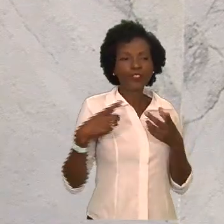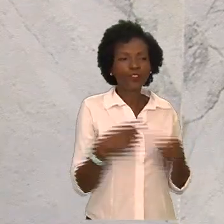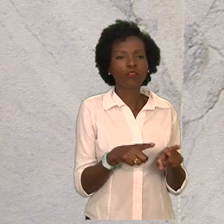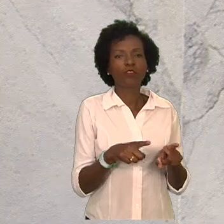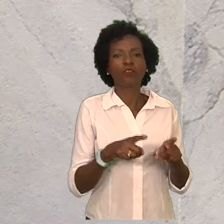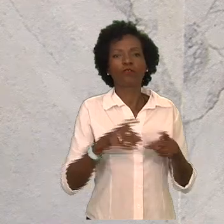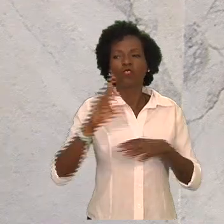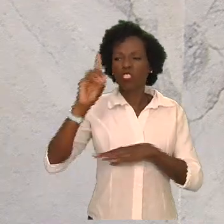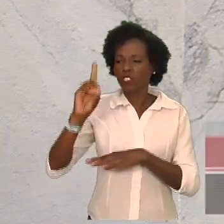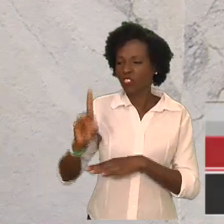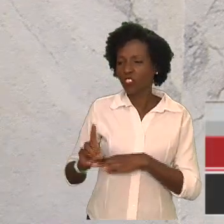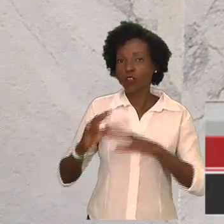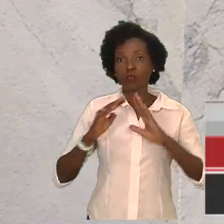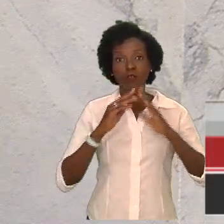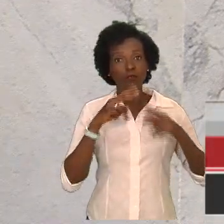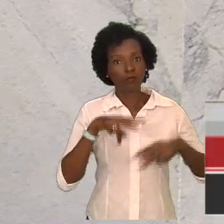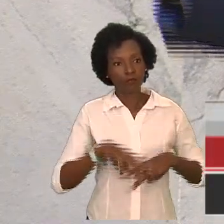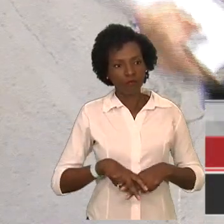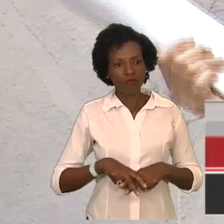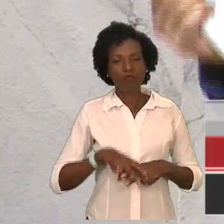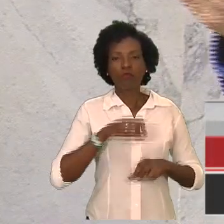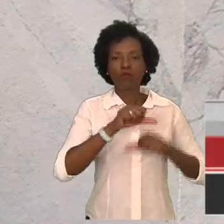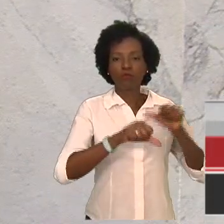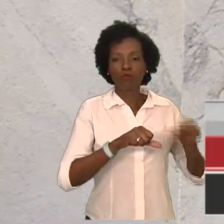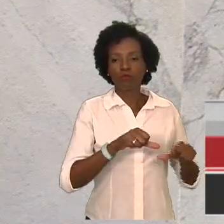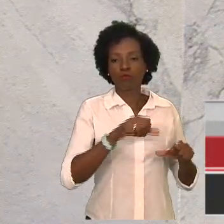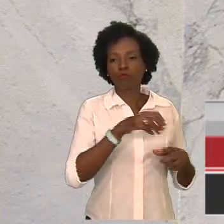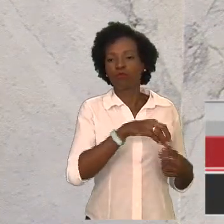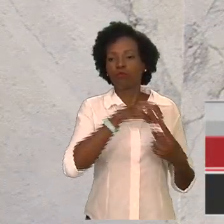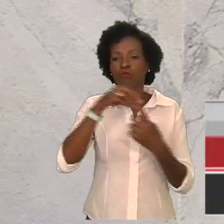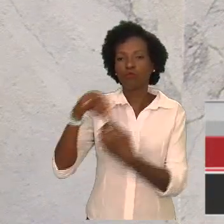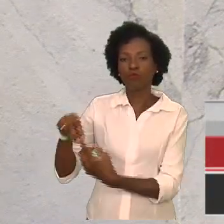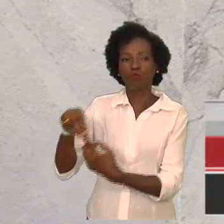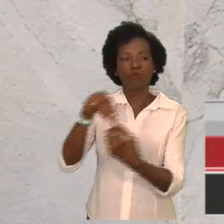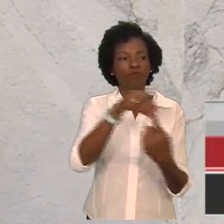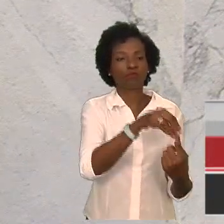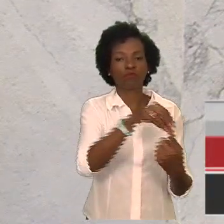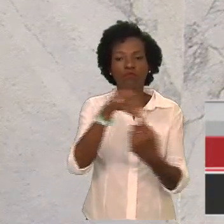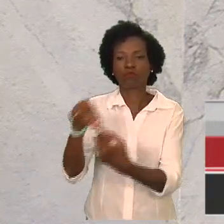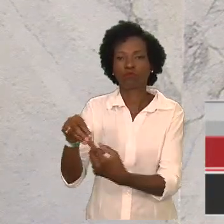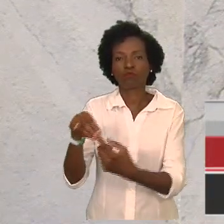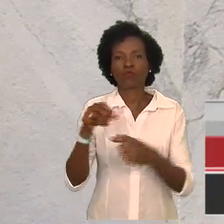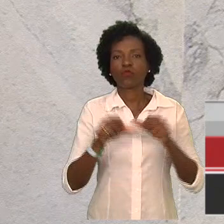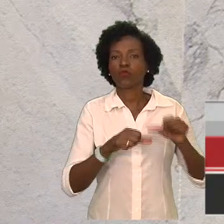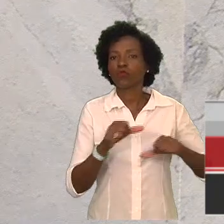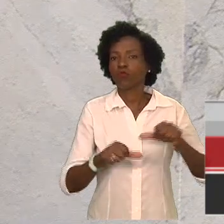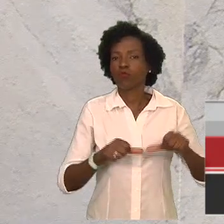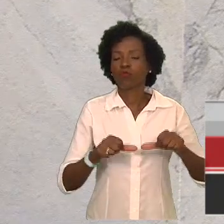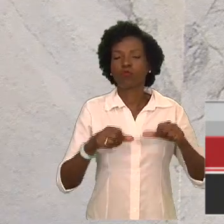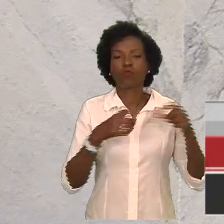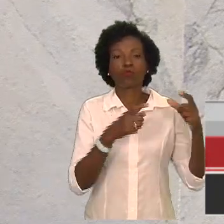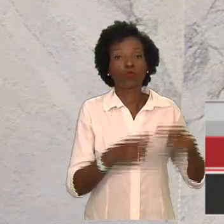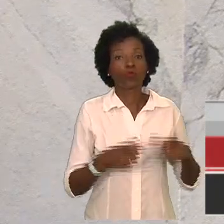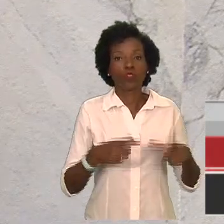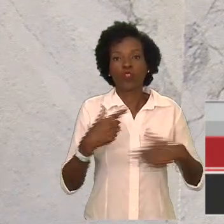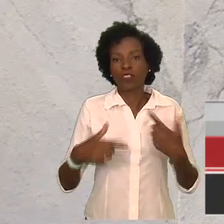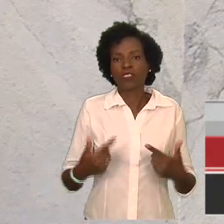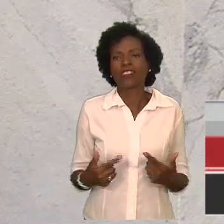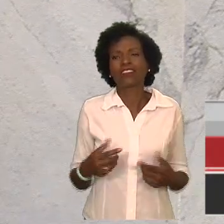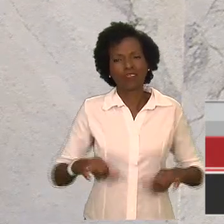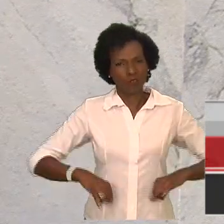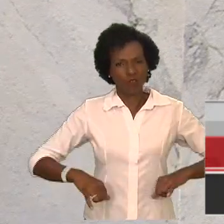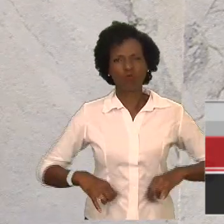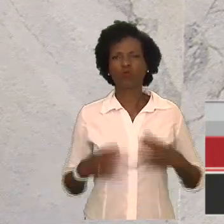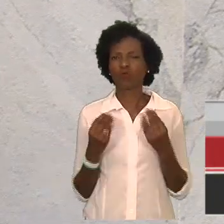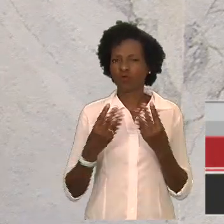de presídios que transferem aleatoriamente esses esses servidores a situação deles é muito grave há